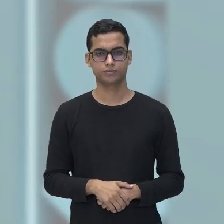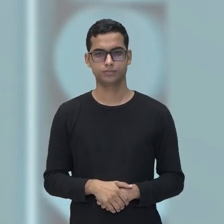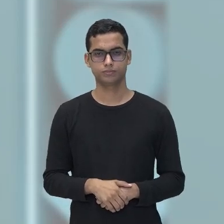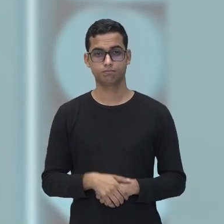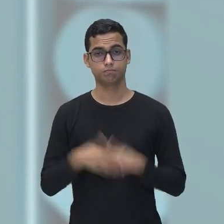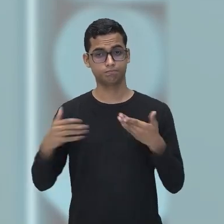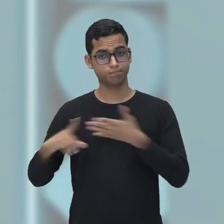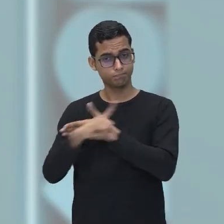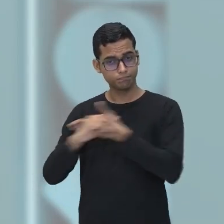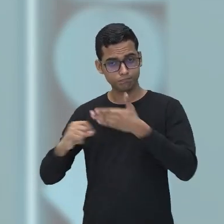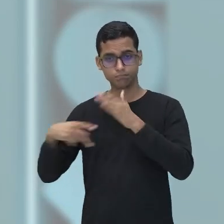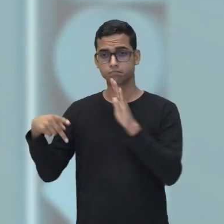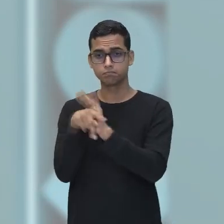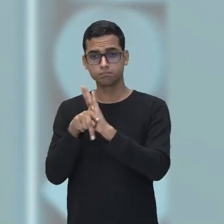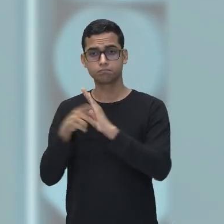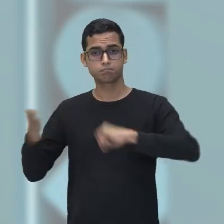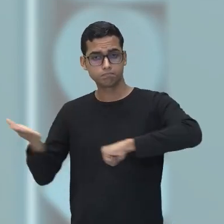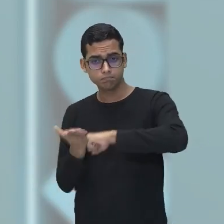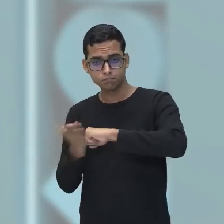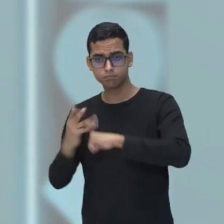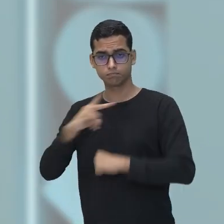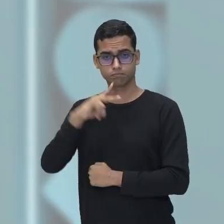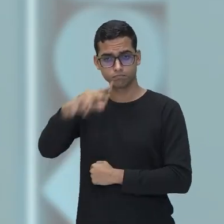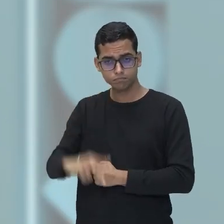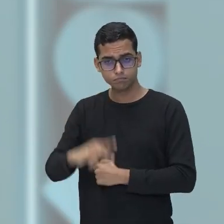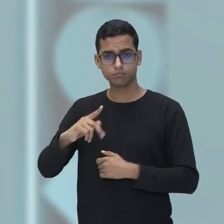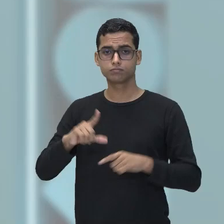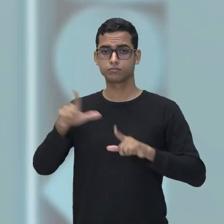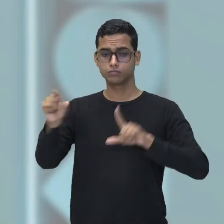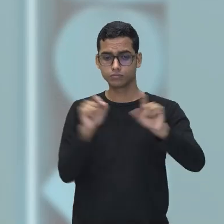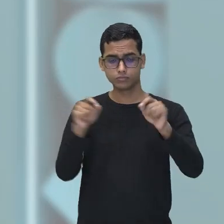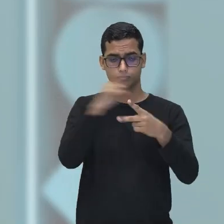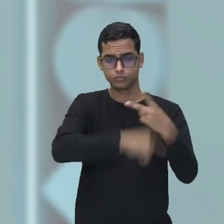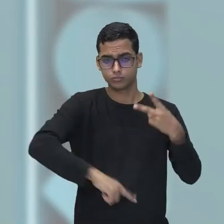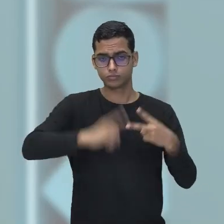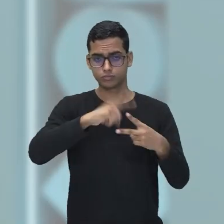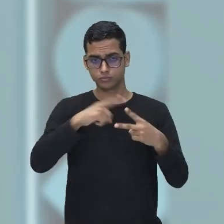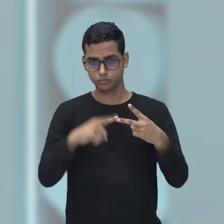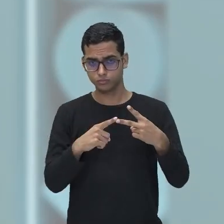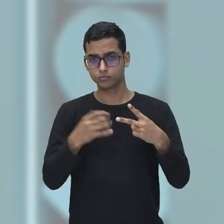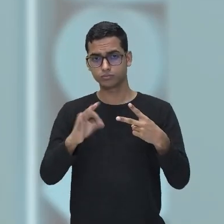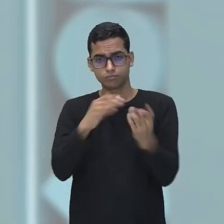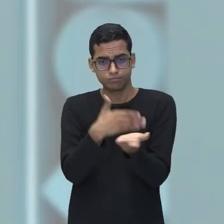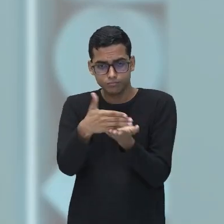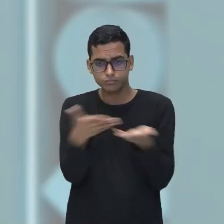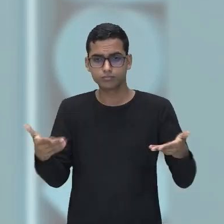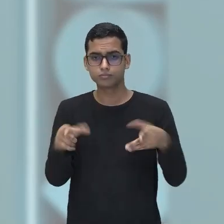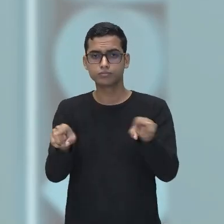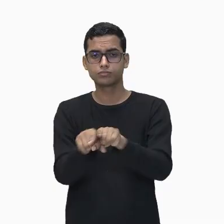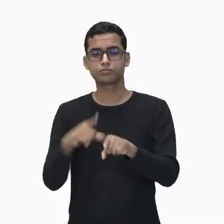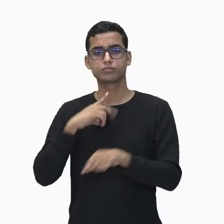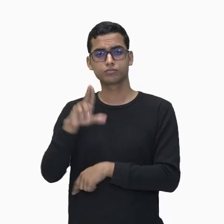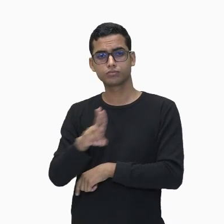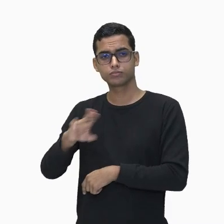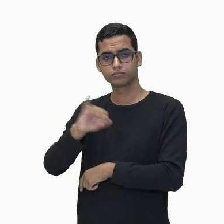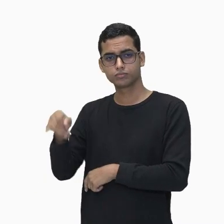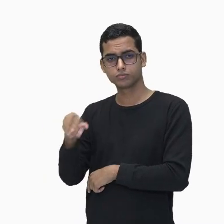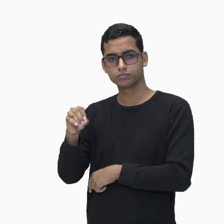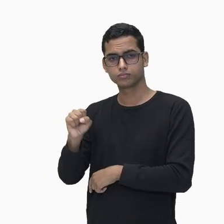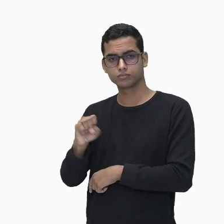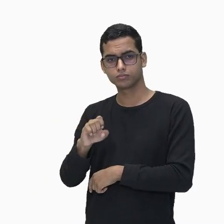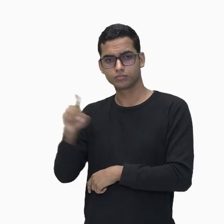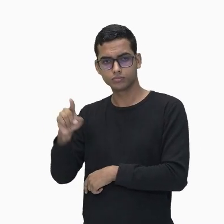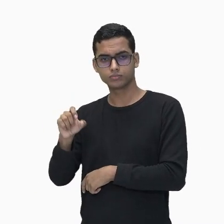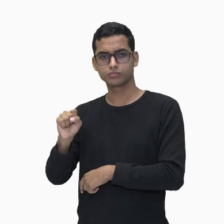escritores contemporâneos de Portugal, nós selecionamos 2 e vamos começar por José Saramago,